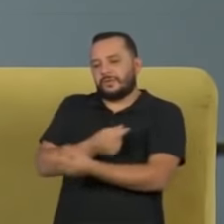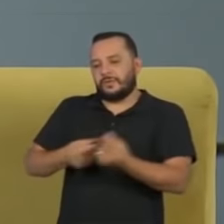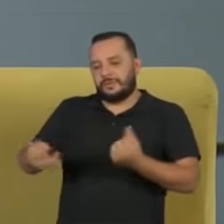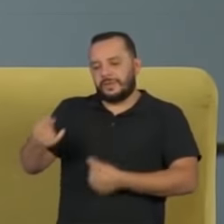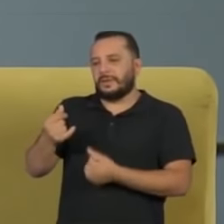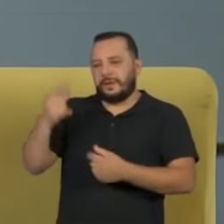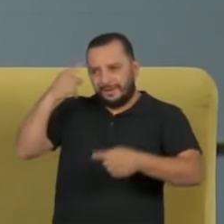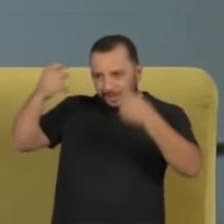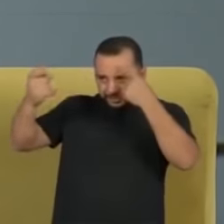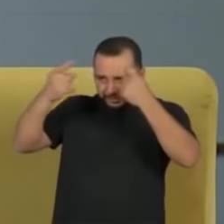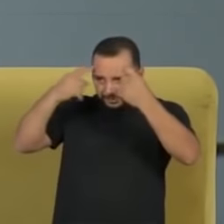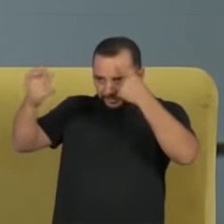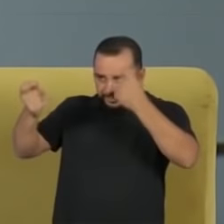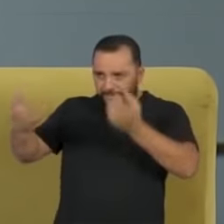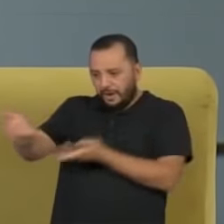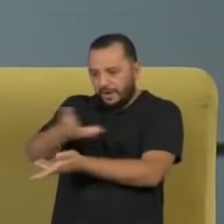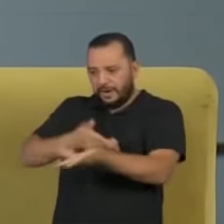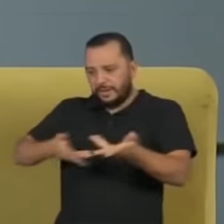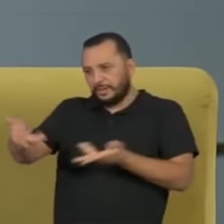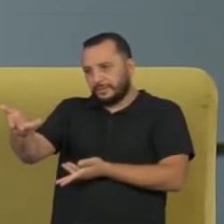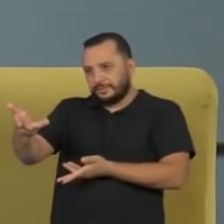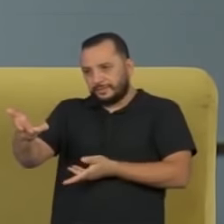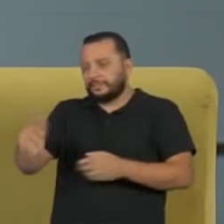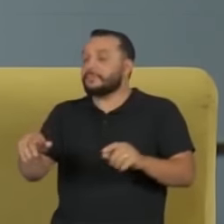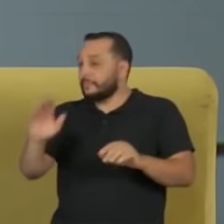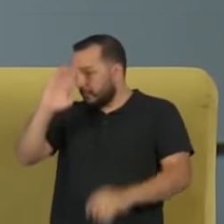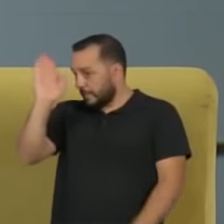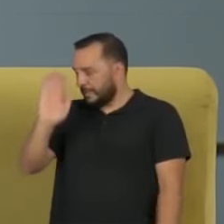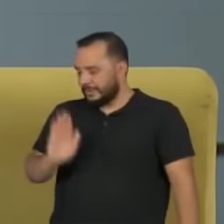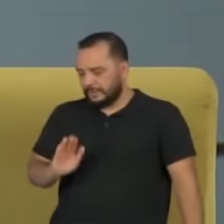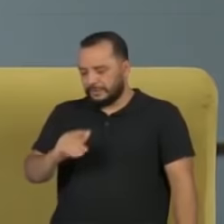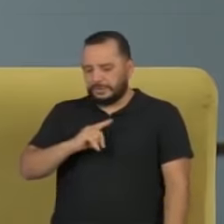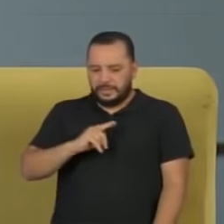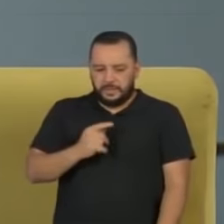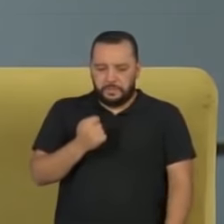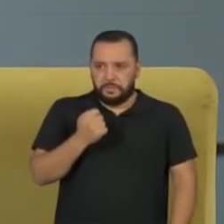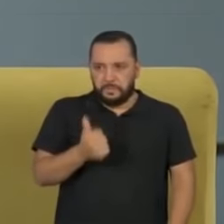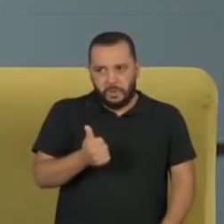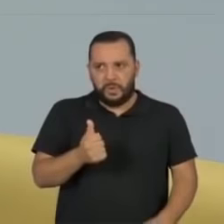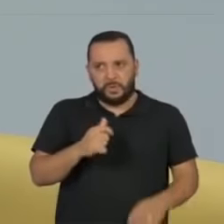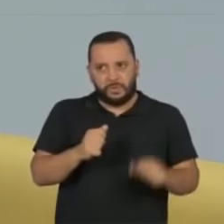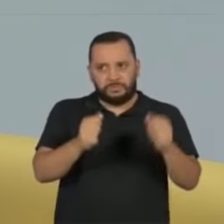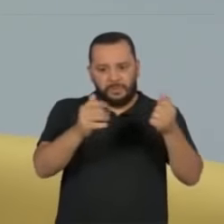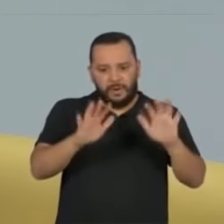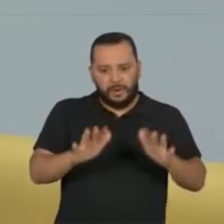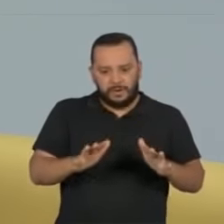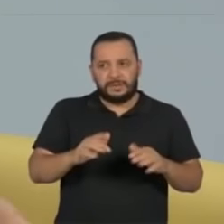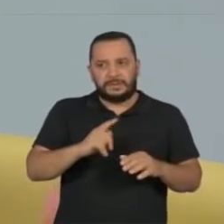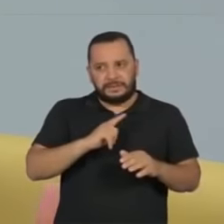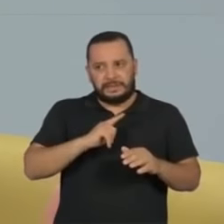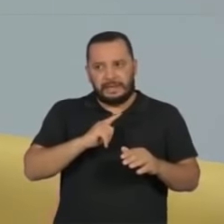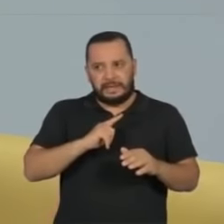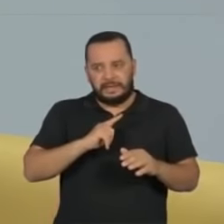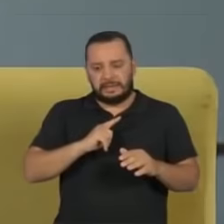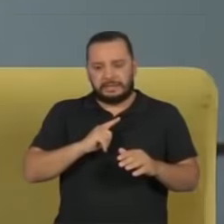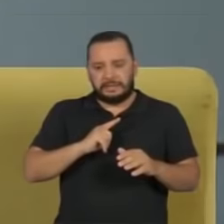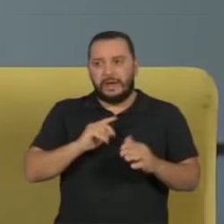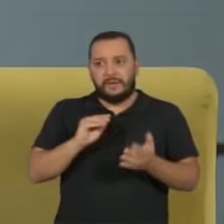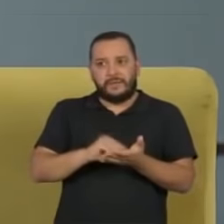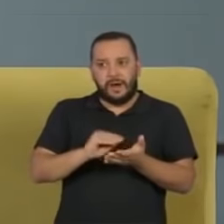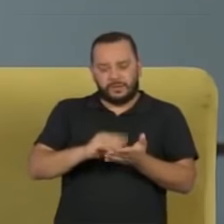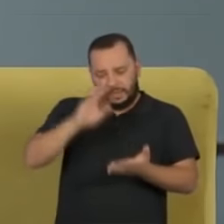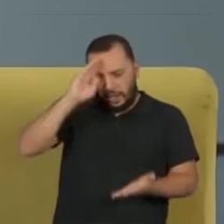uma questão que precisamos superar. No Brasil que está um pouquinho, digamos, fraturado, muito antagônico, está faltando confiança. Aí